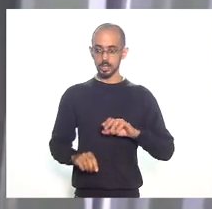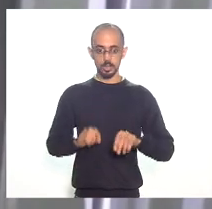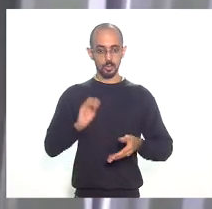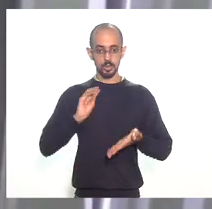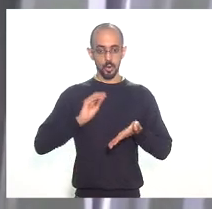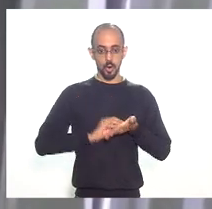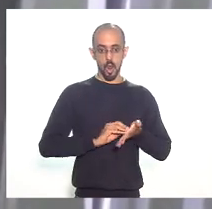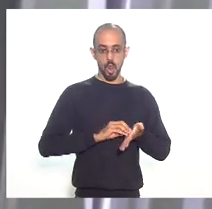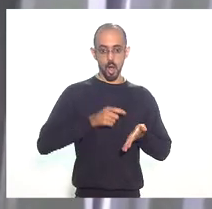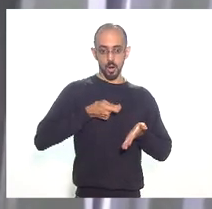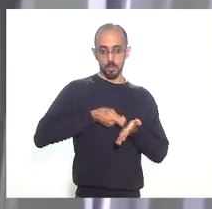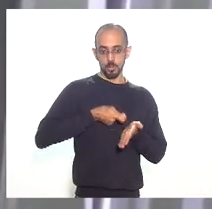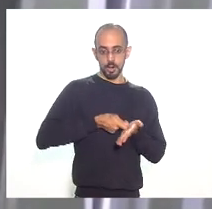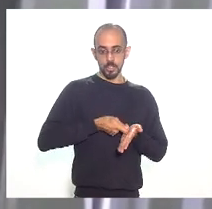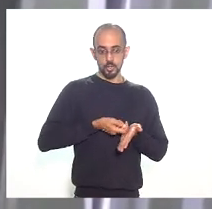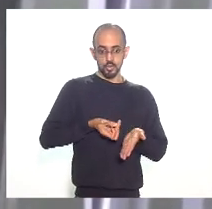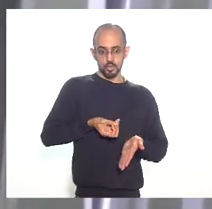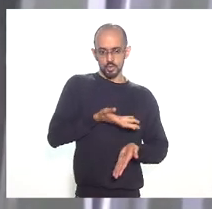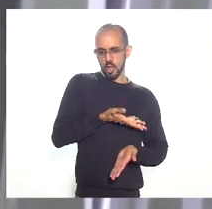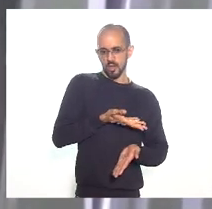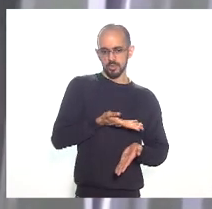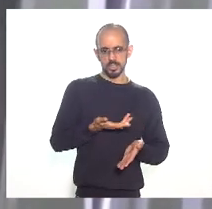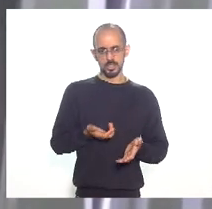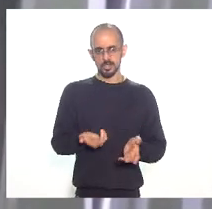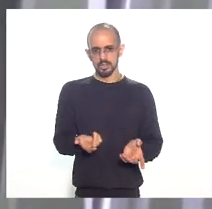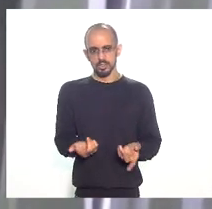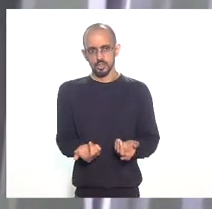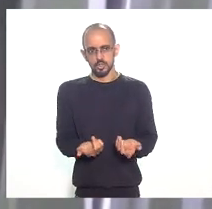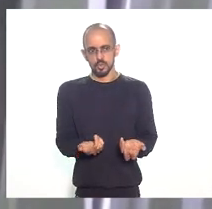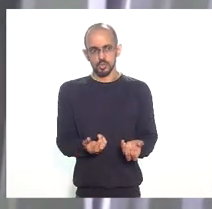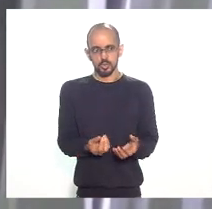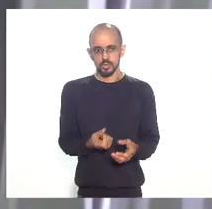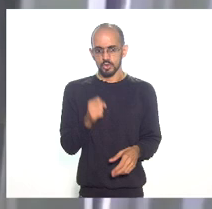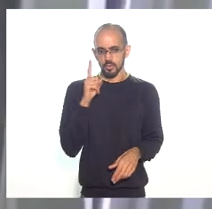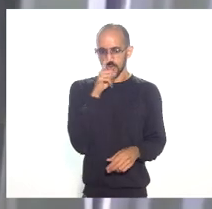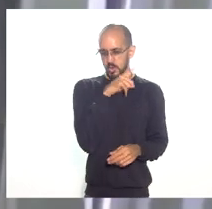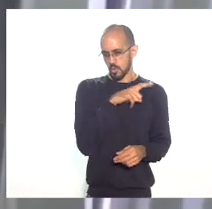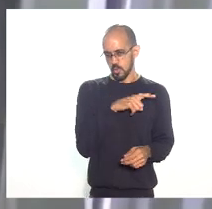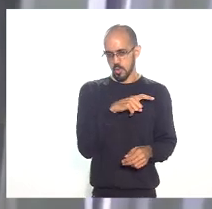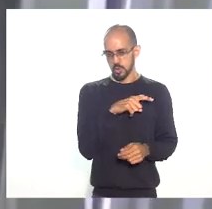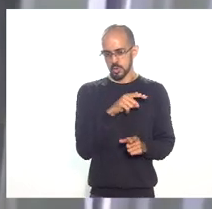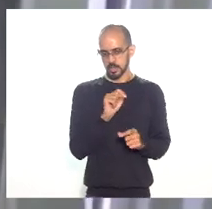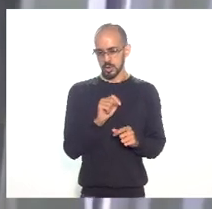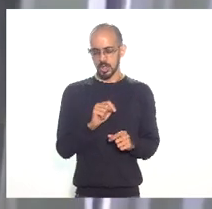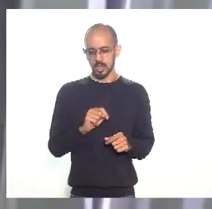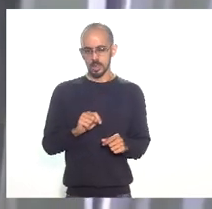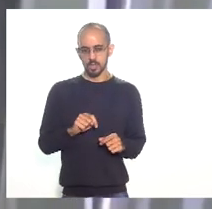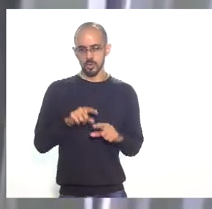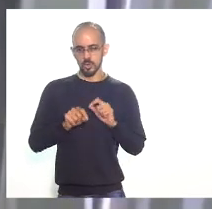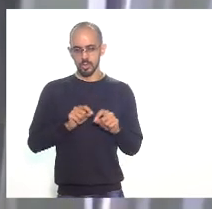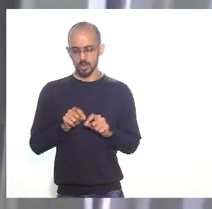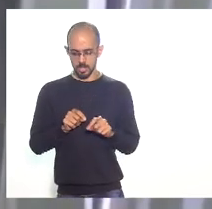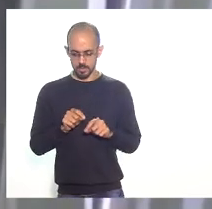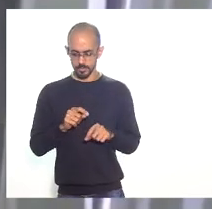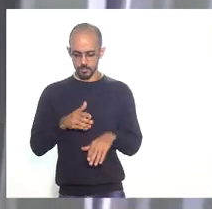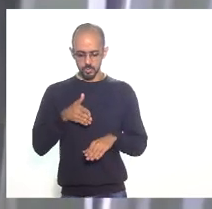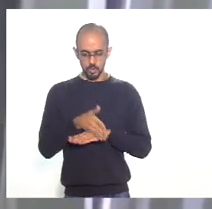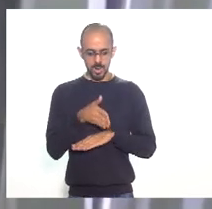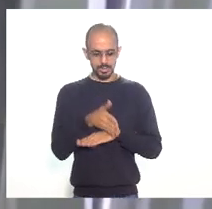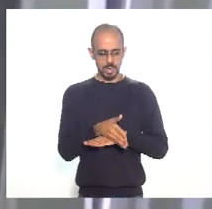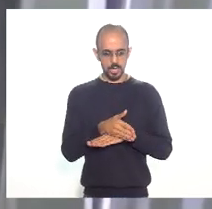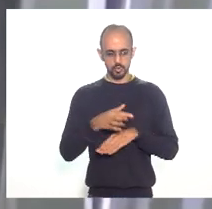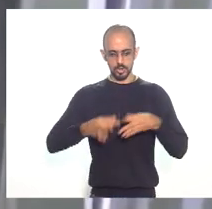obrigações novas e com isso dificultando em boa medida o acesso à justiça,